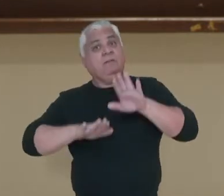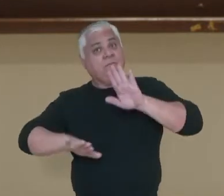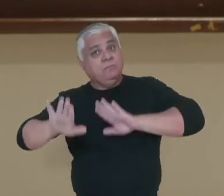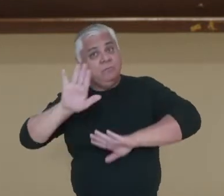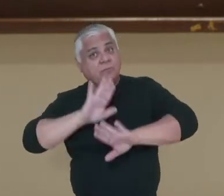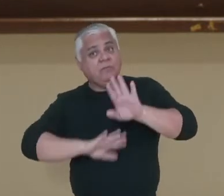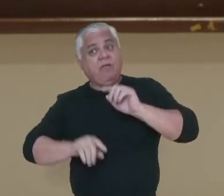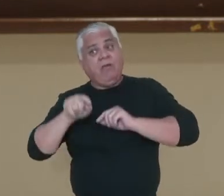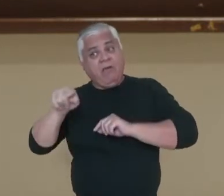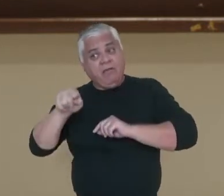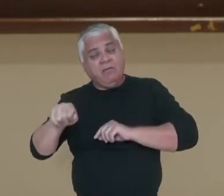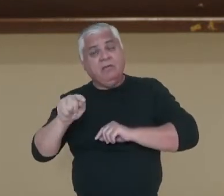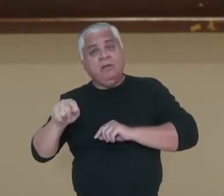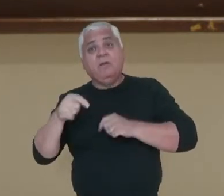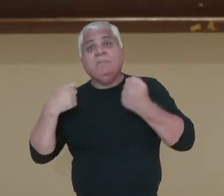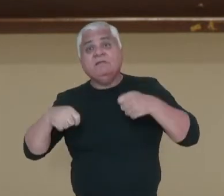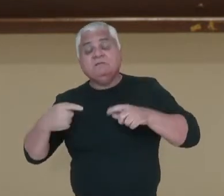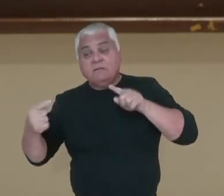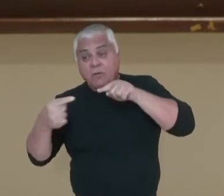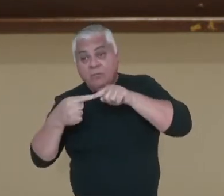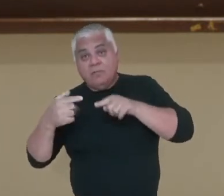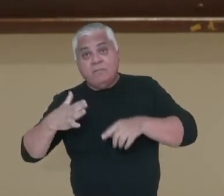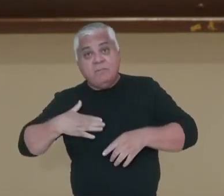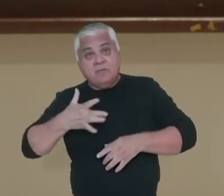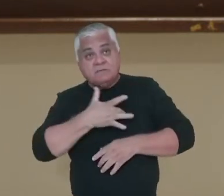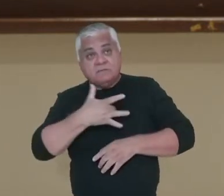a que vai trazer mais benefícios para mim.